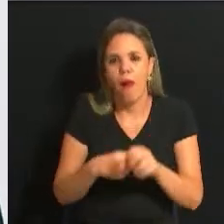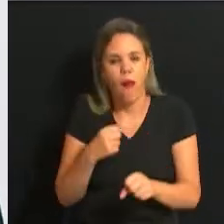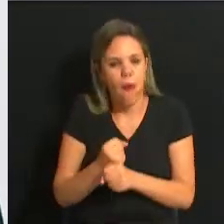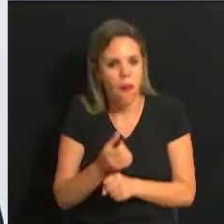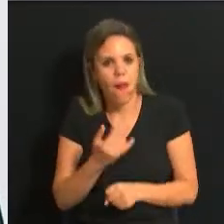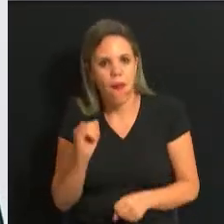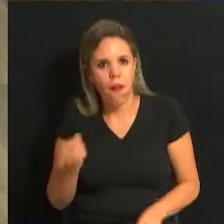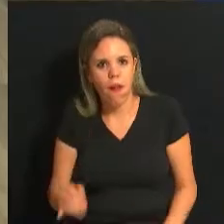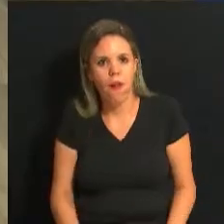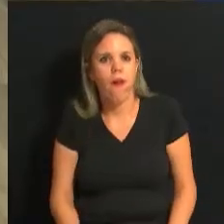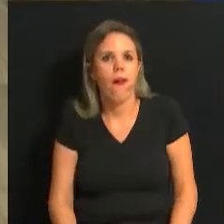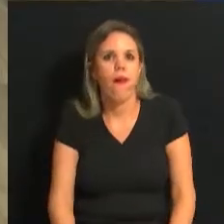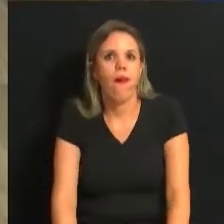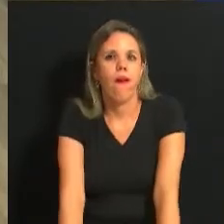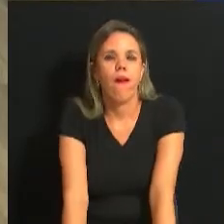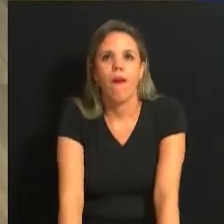aprovado.